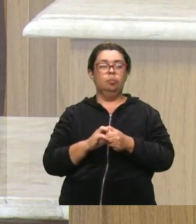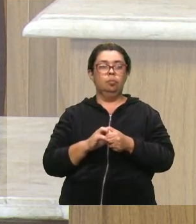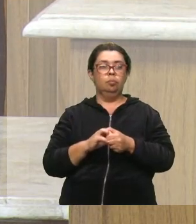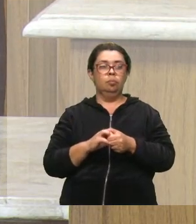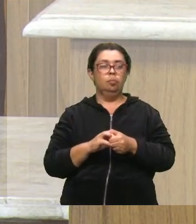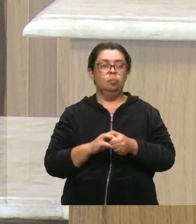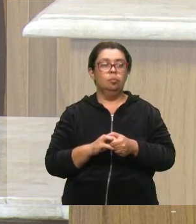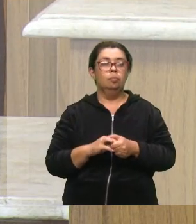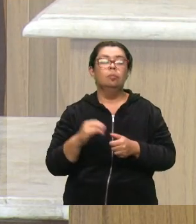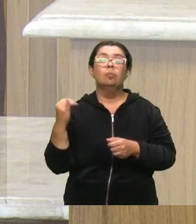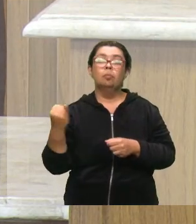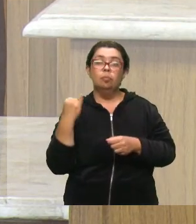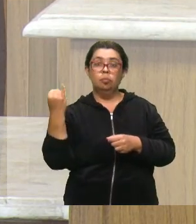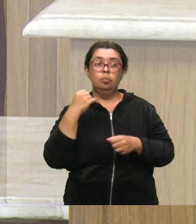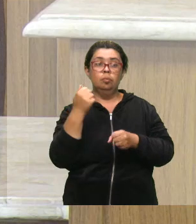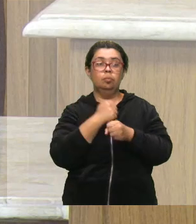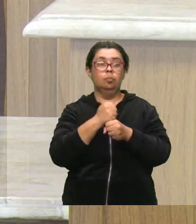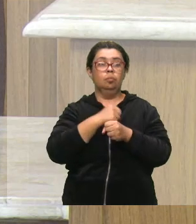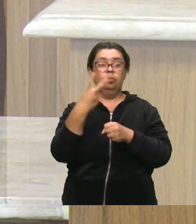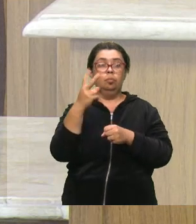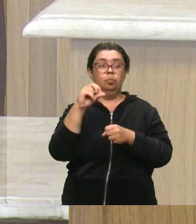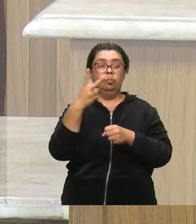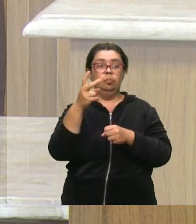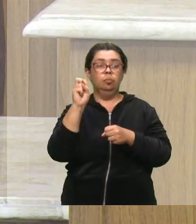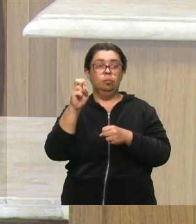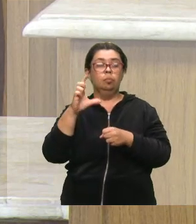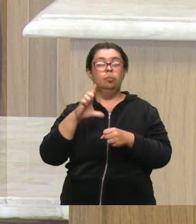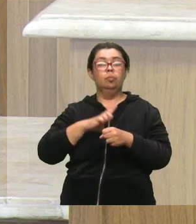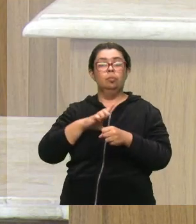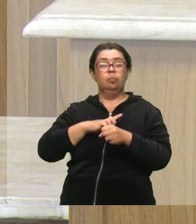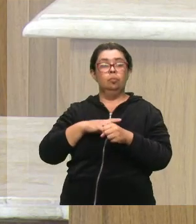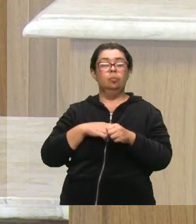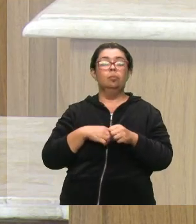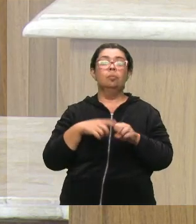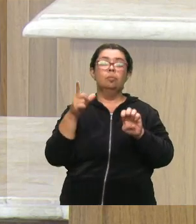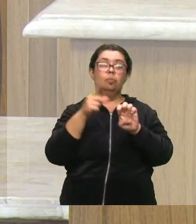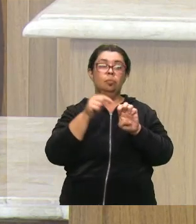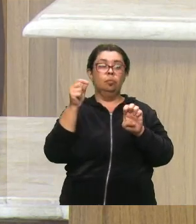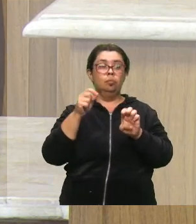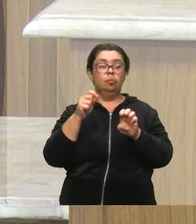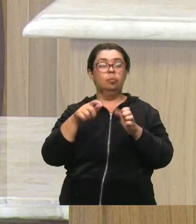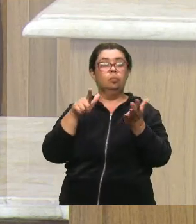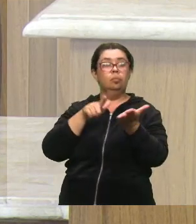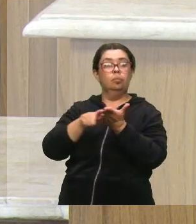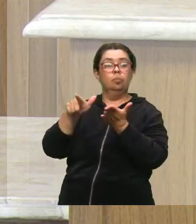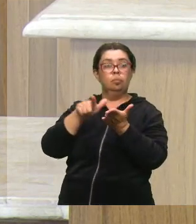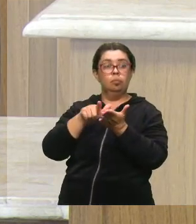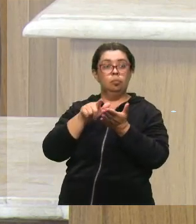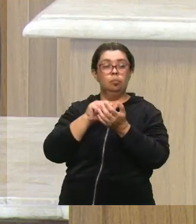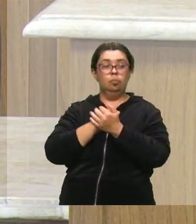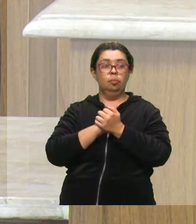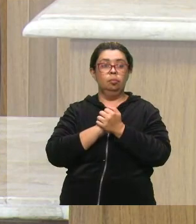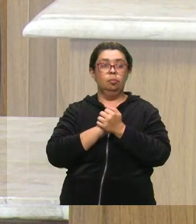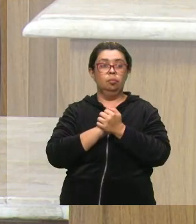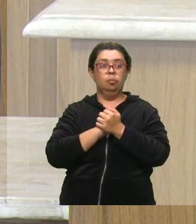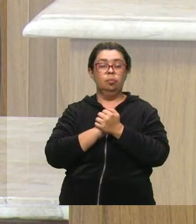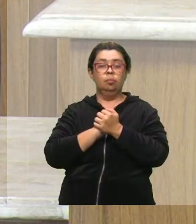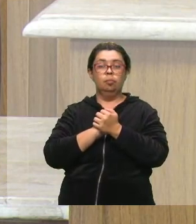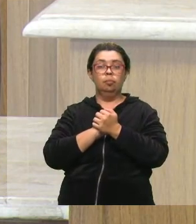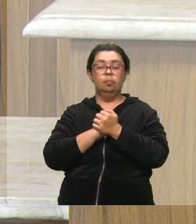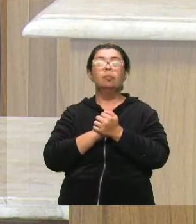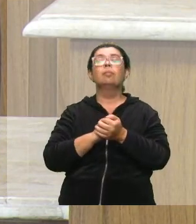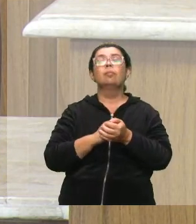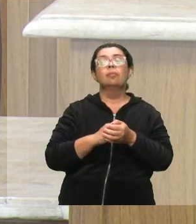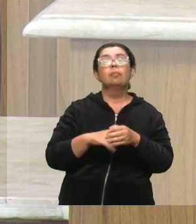principal investimento para 2025 a contratação de uma empresa para fazer a higienização dos dados do contribuinte, para